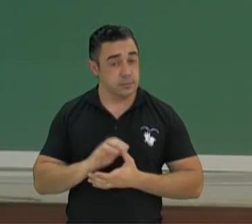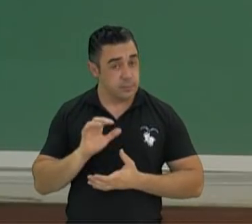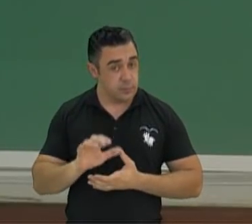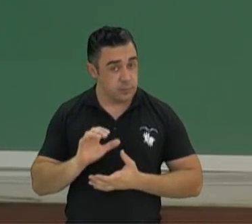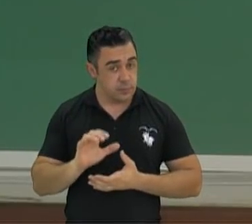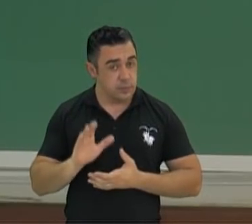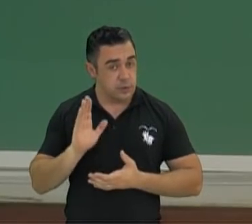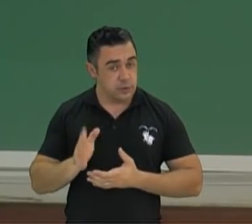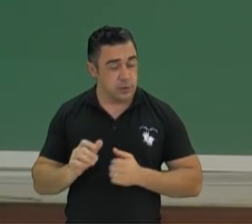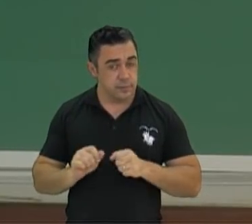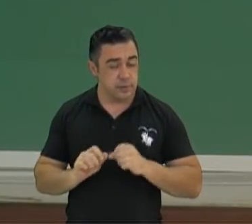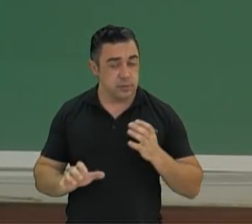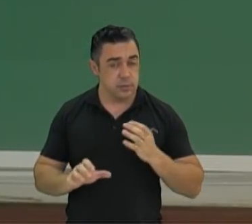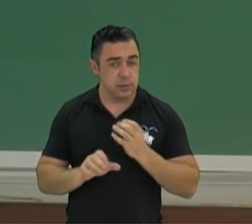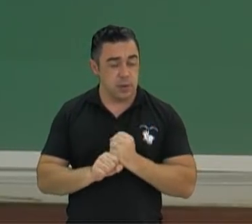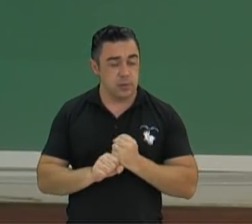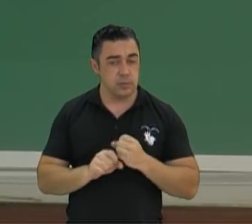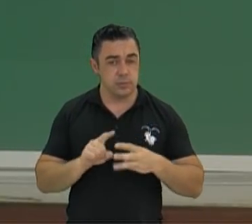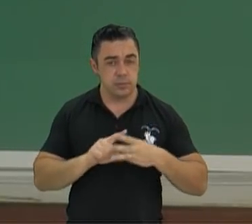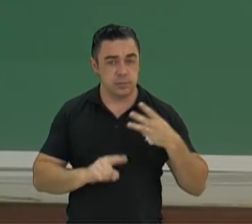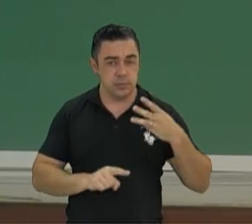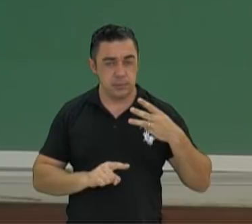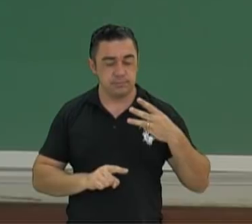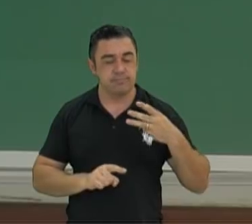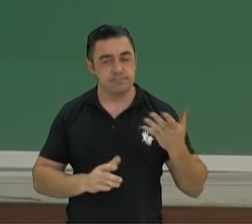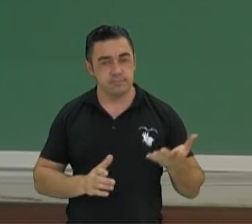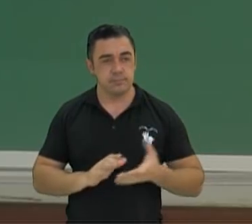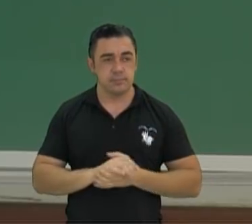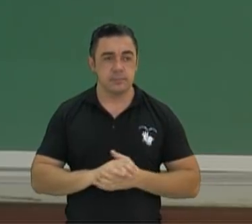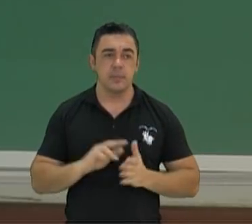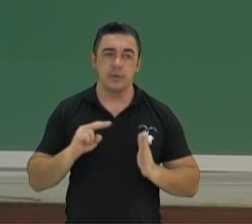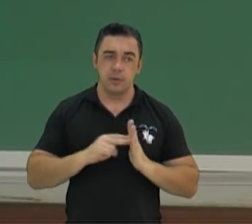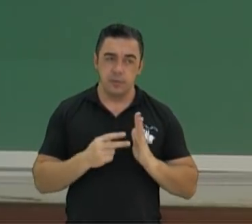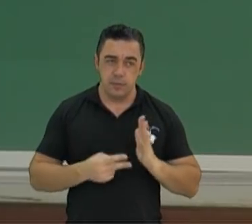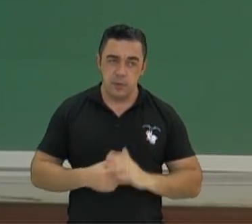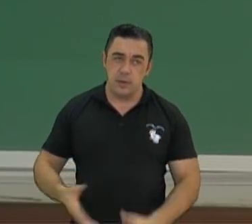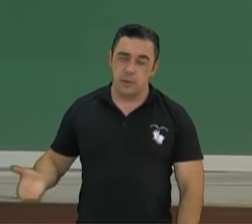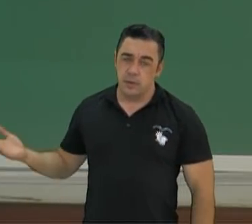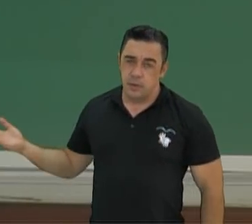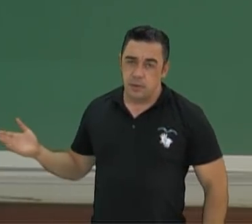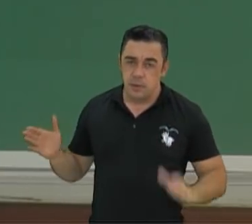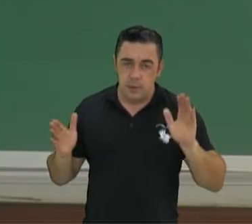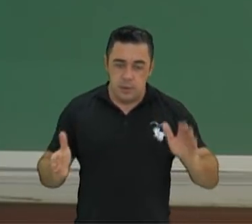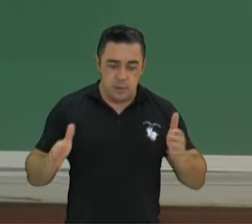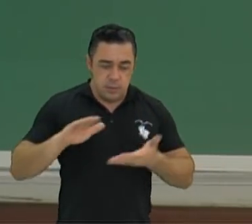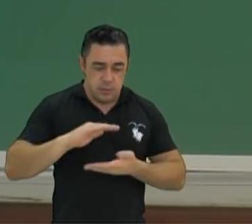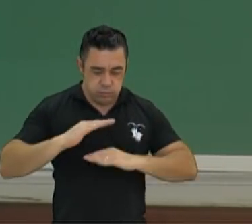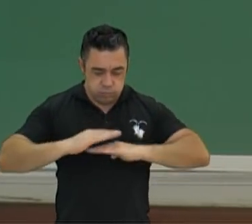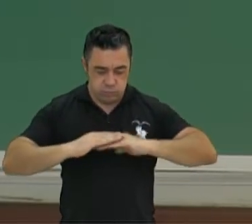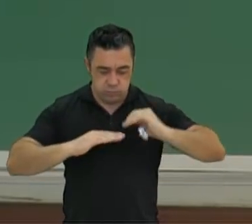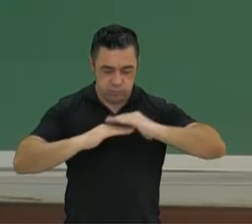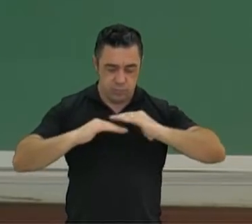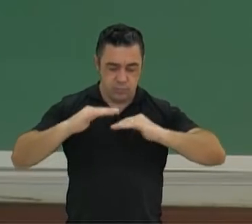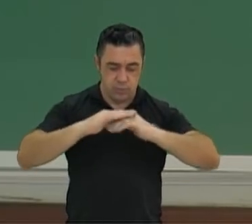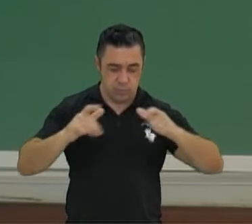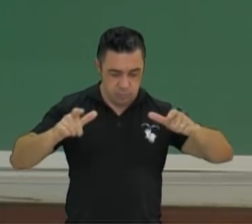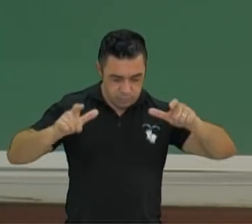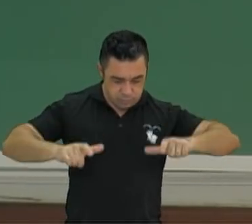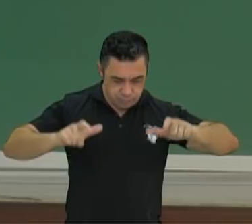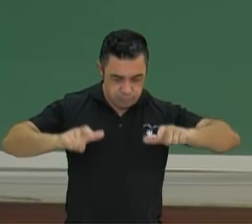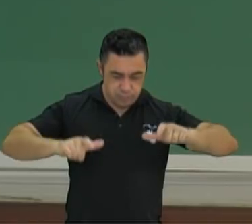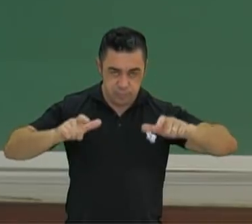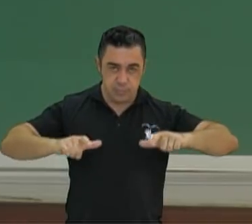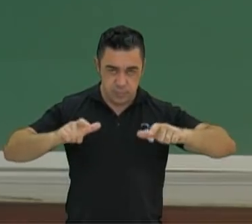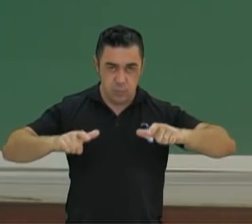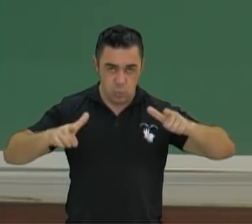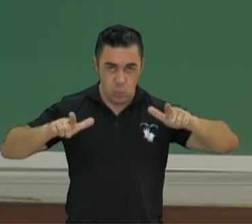porque já calculamos as 3 dimensões. Ou seja, o nosso empilhamento vai ocupar um espaço,